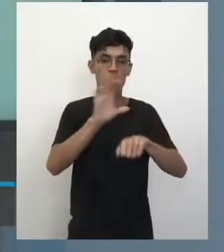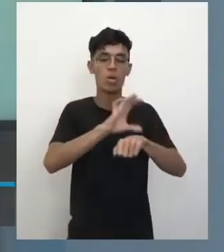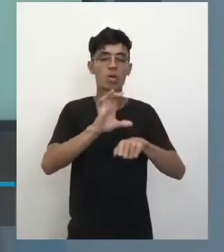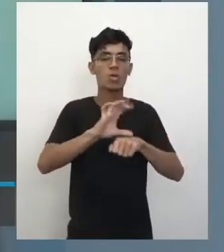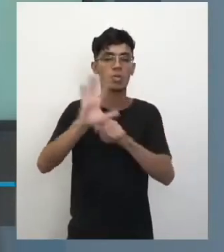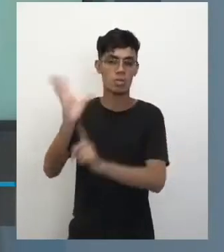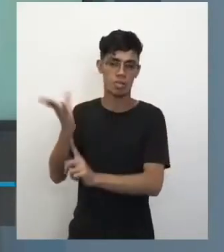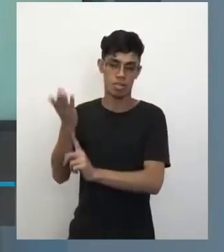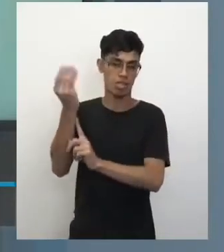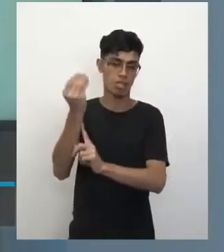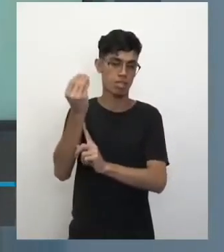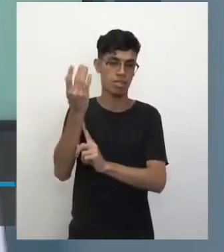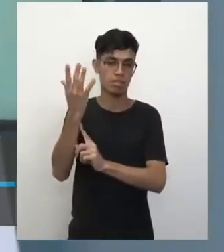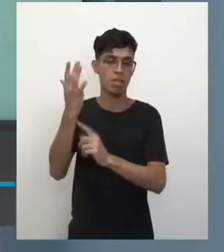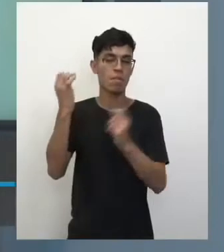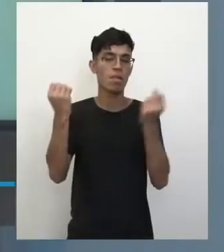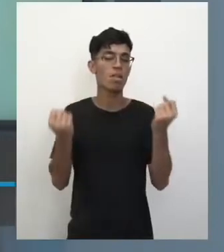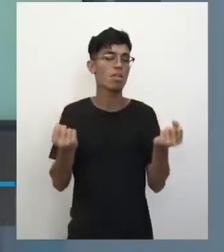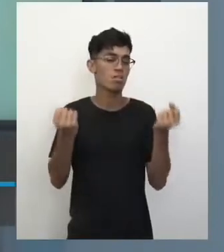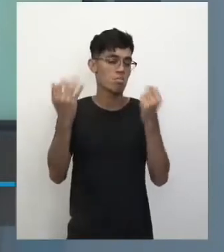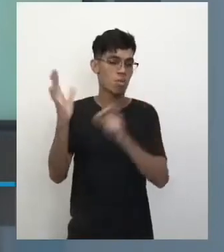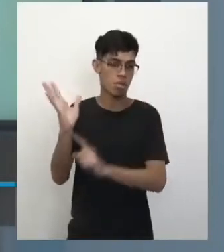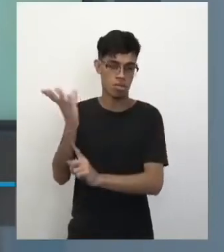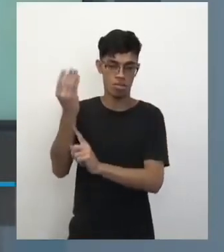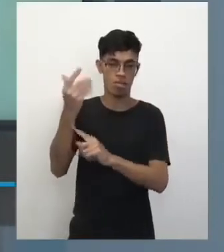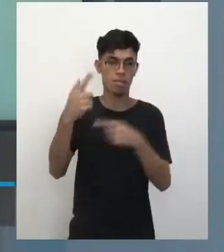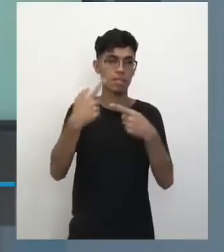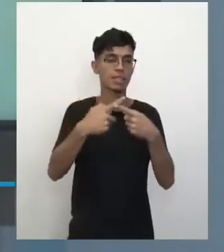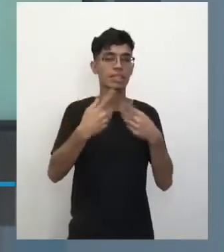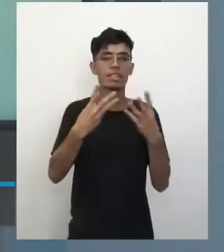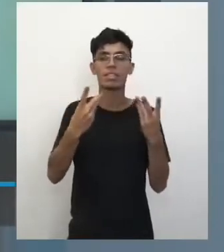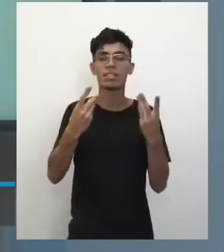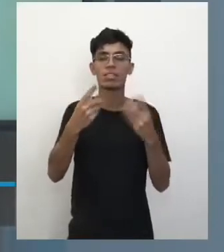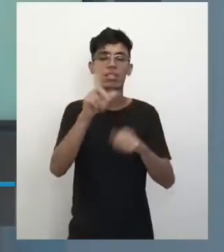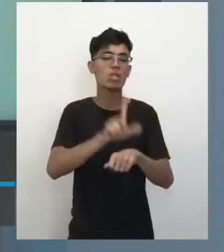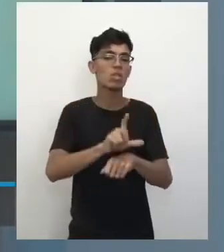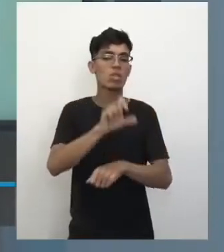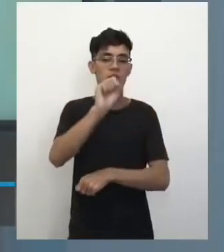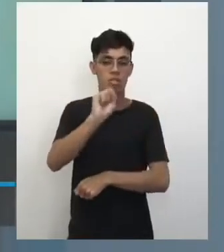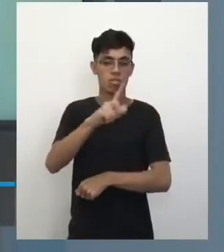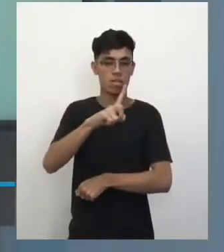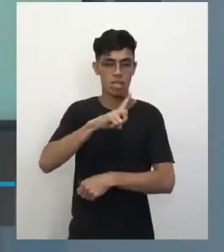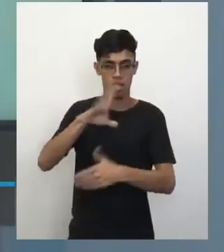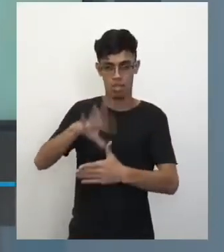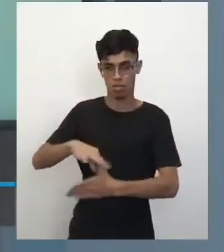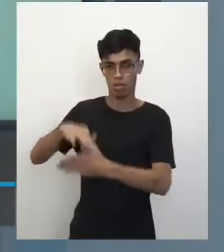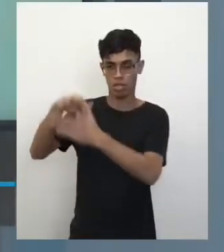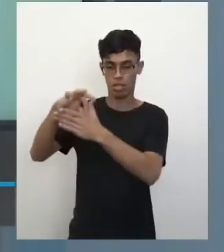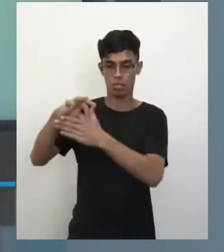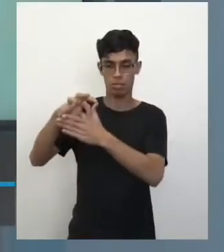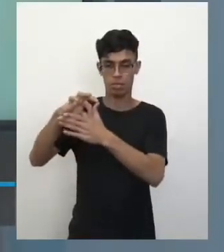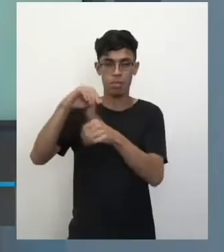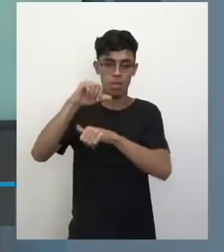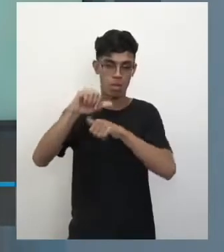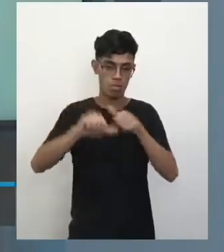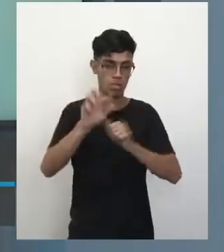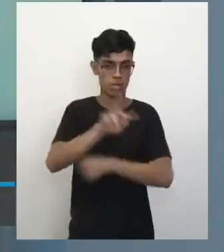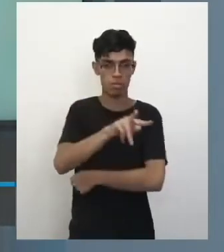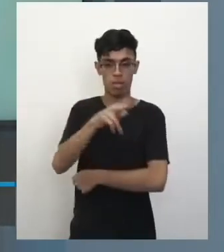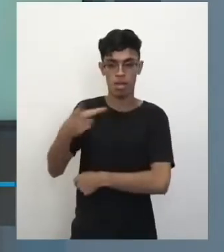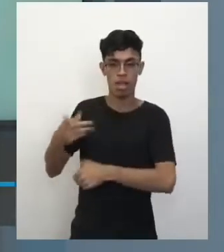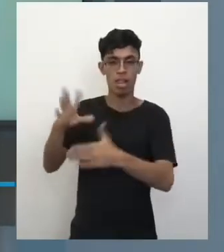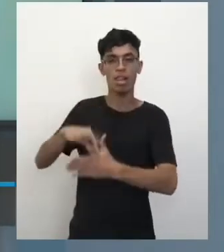arte, tá? Educação artística, porque ele precisava de uma graduação para se tornar líder da igreja. Ele tinha aberto